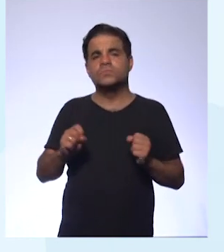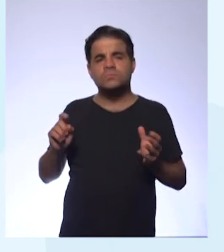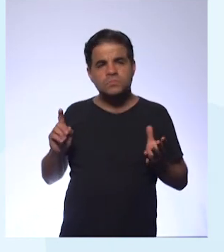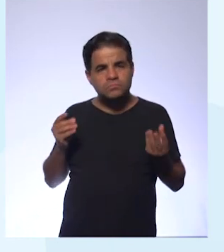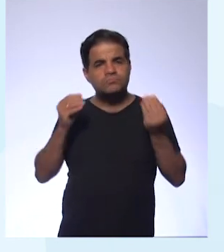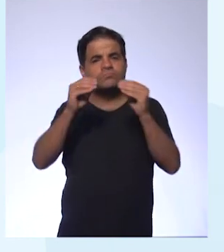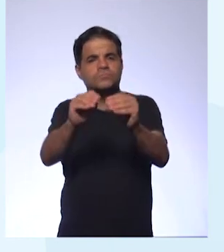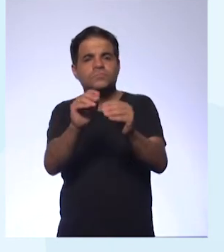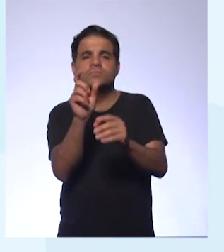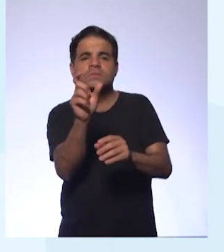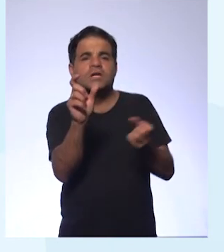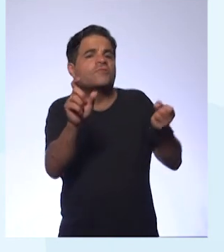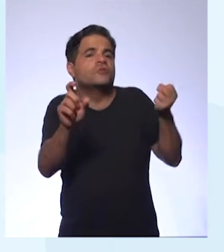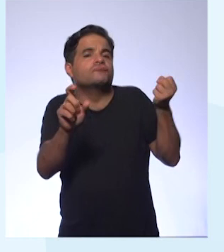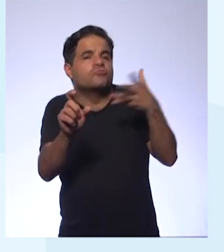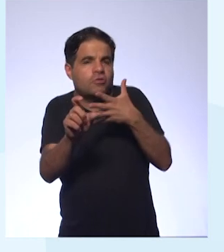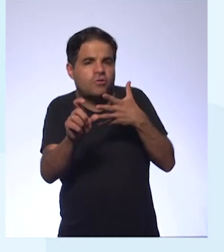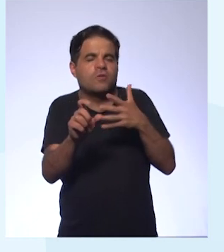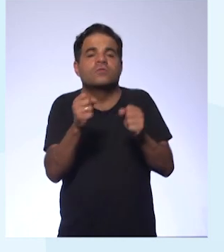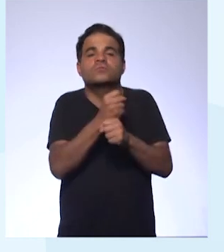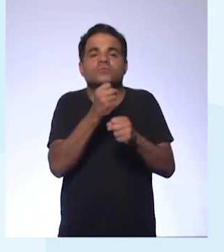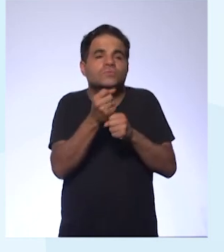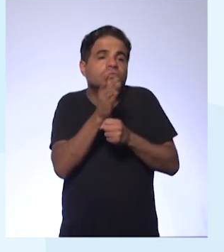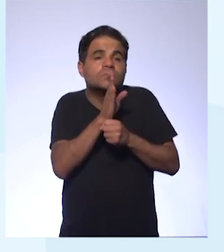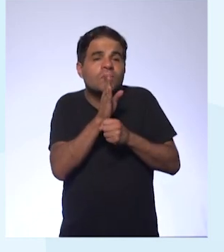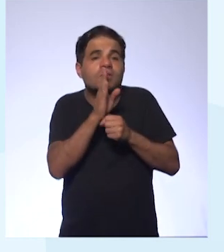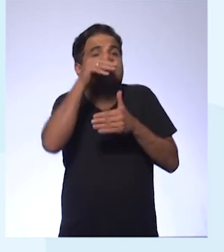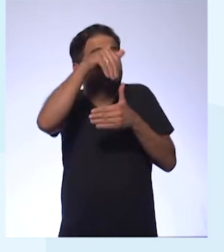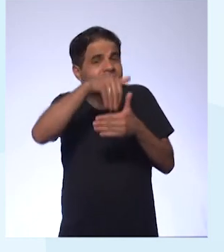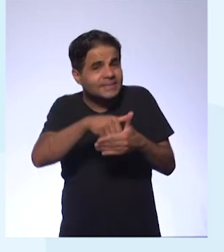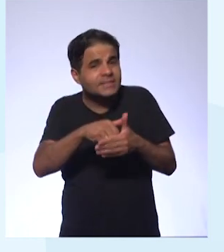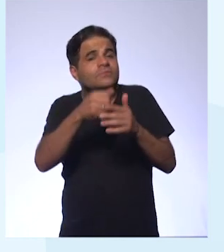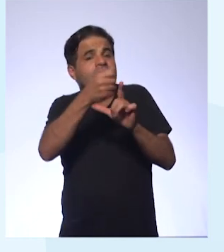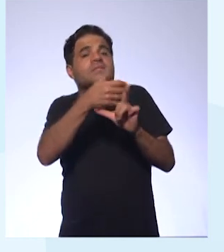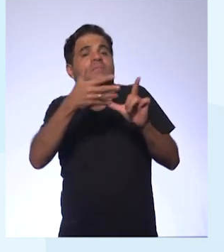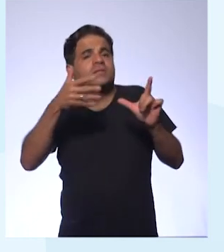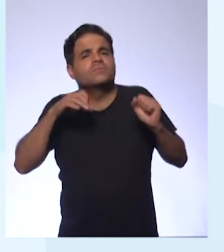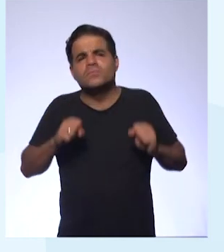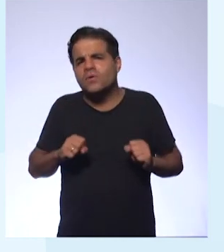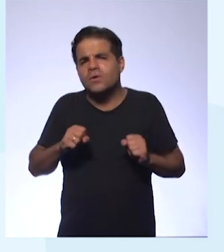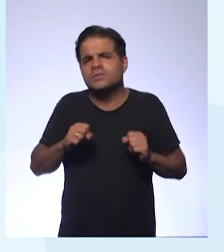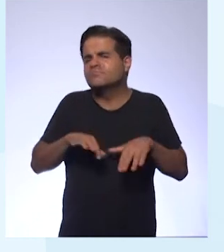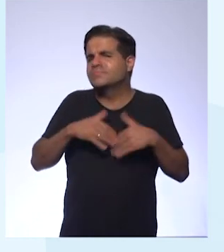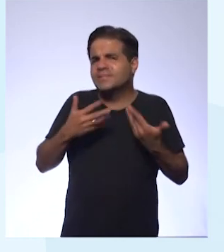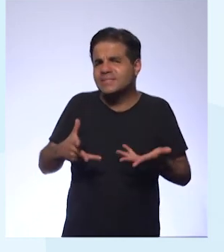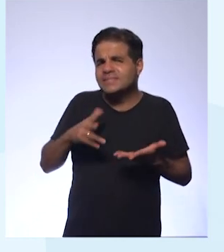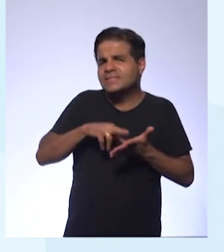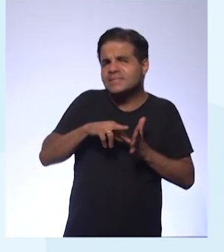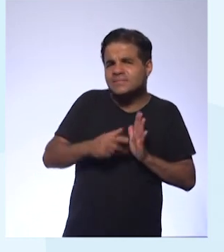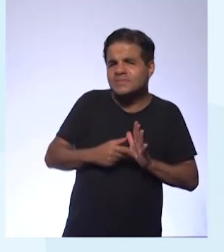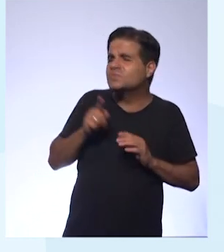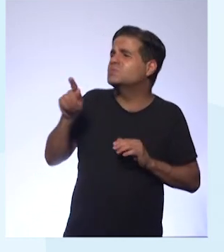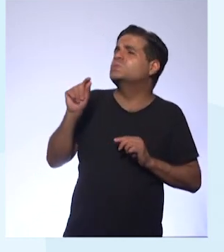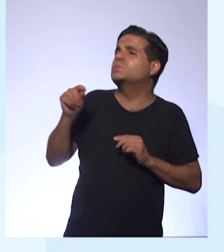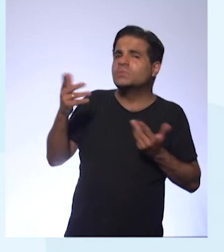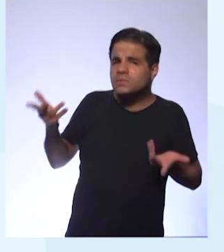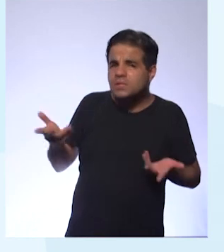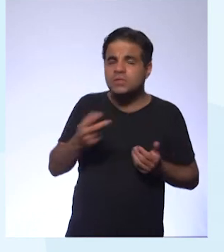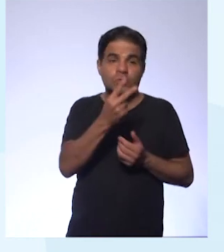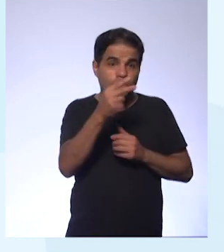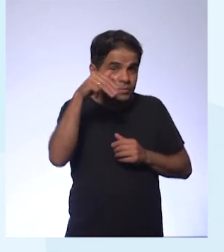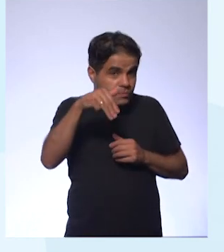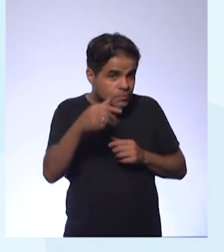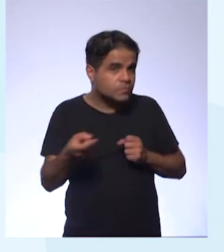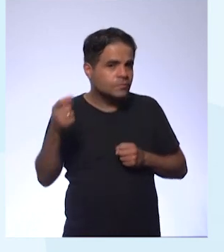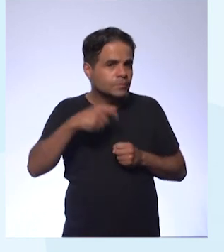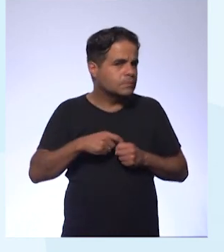um verbete novo, ou seja, construir conhecimento dentro dessa plataforma. Qual que é o significado disso, gente? Em 2 minutos a